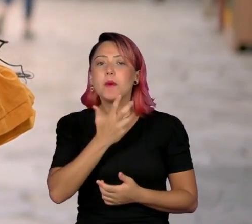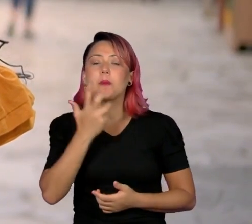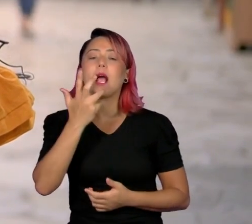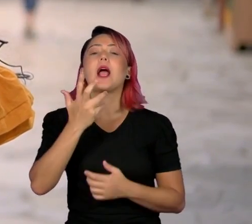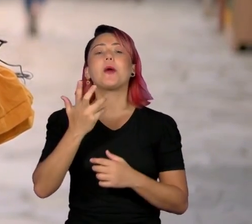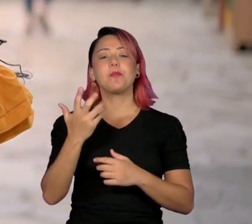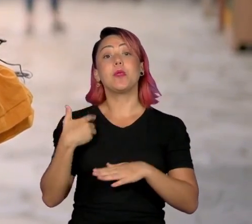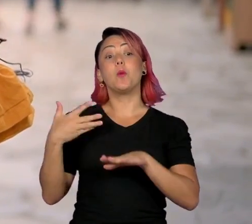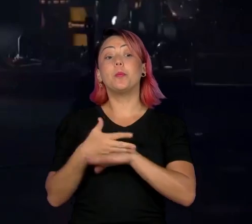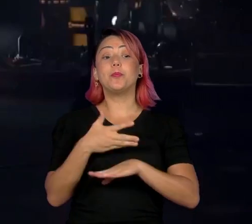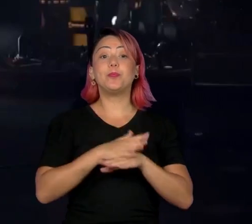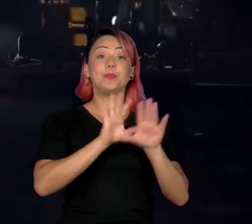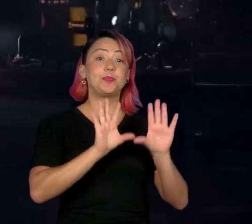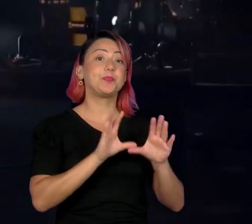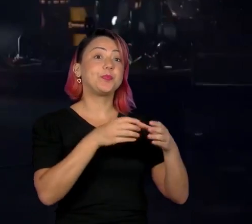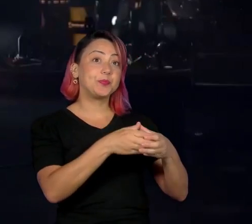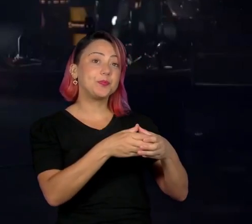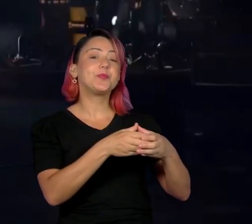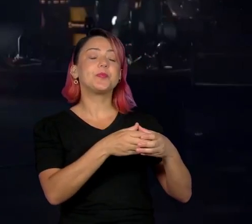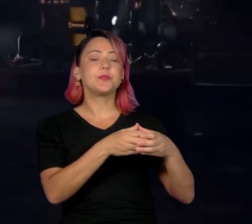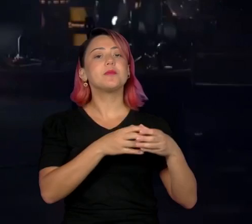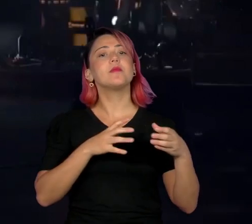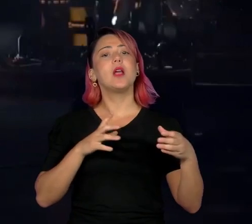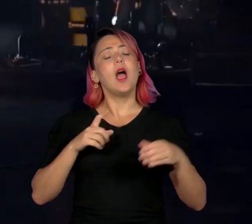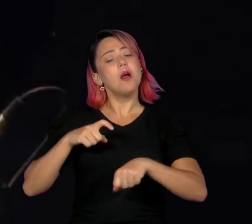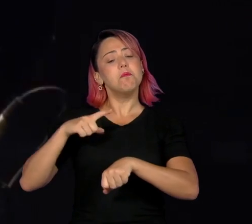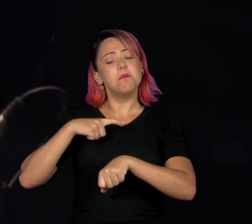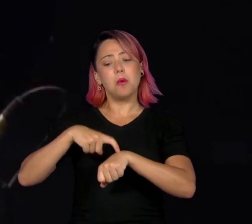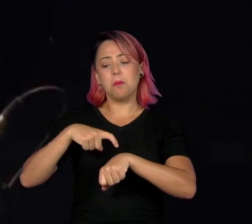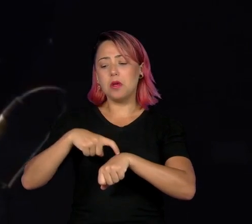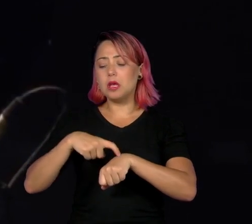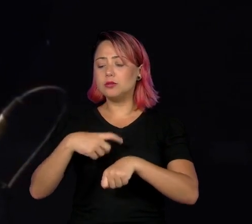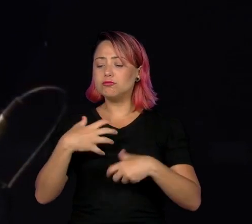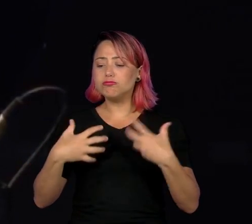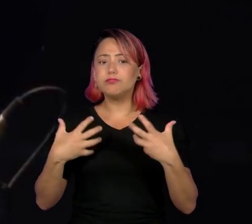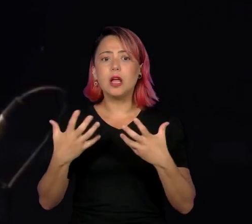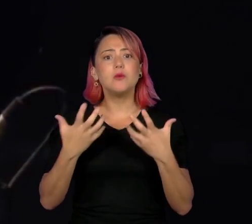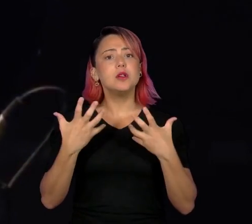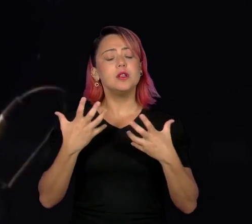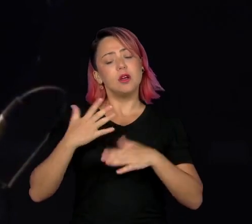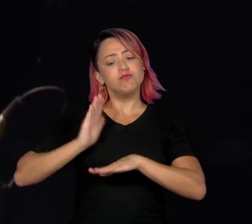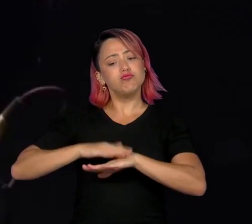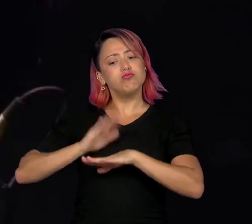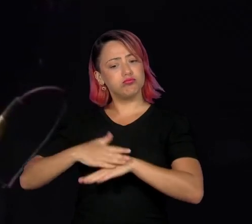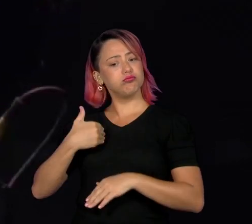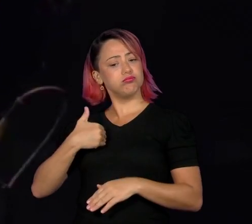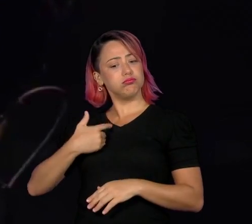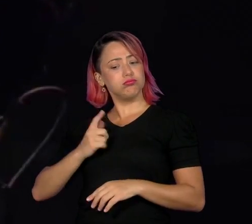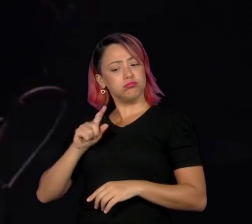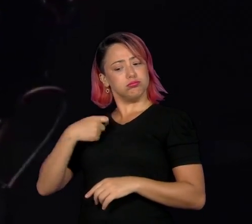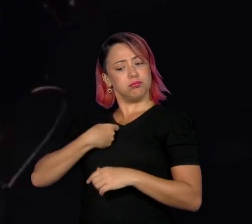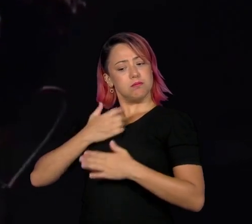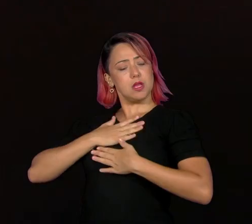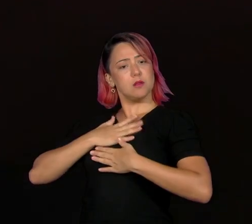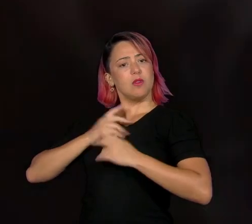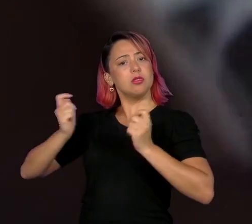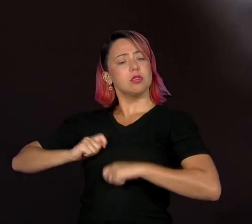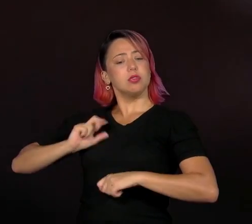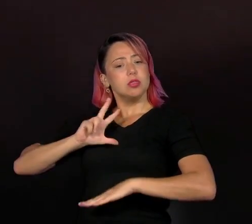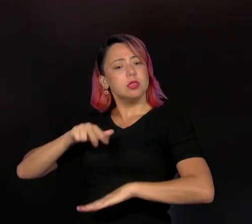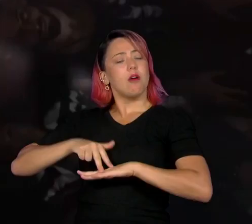fazia parte de uma banda, até que uma hora eu senti que eu queria fazer parte de projetos mais autorais, que foi quando eu entrei no Aláfia. O Aláfia que